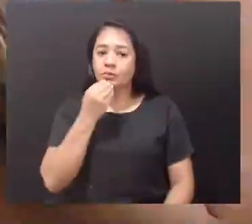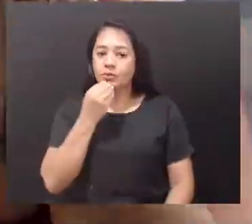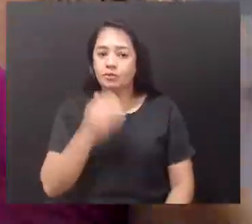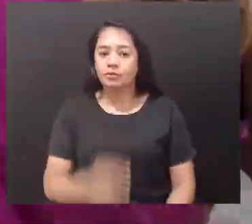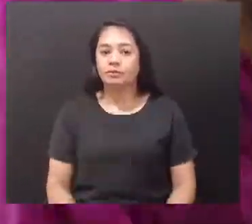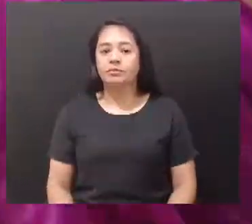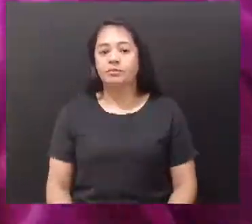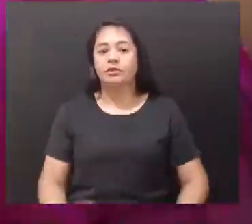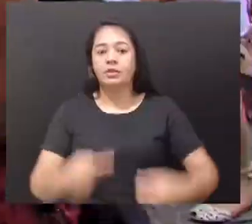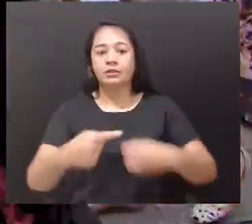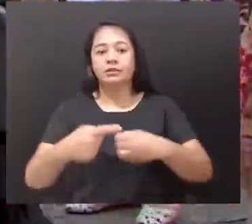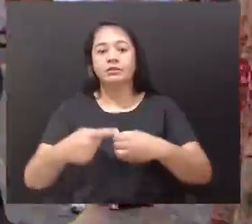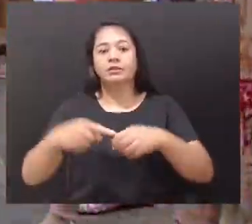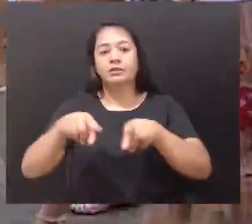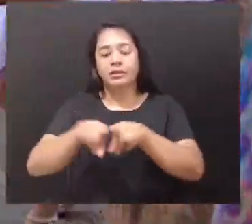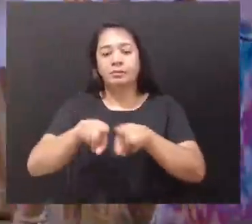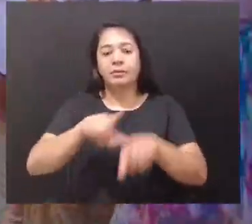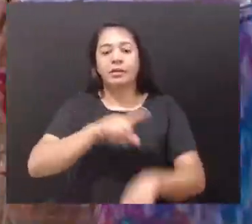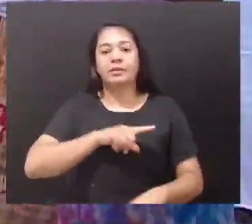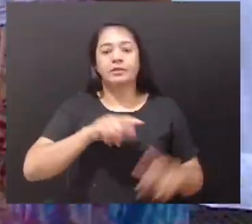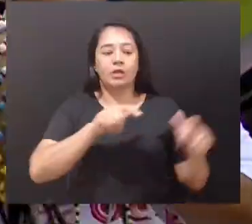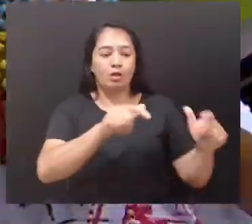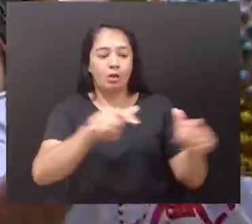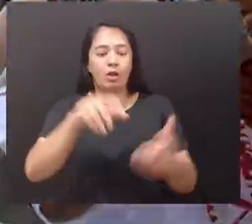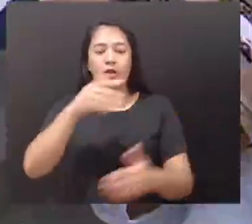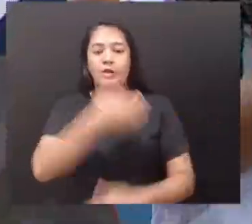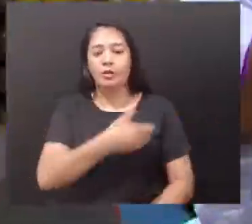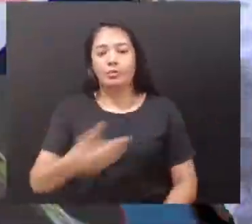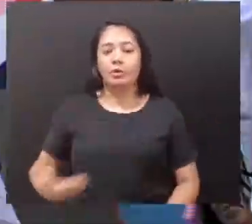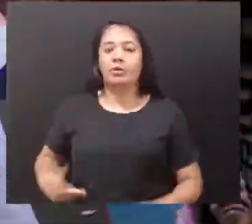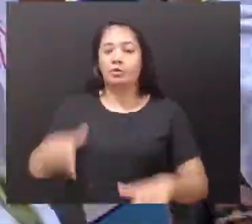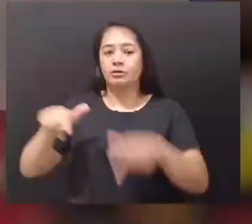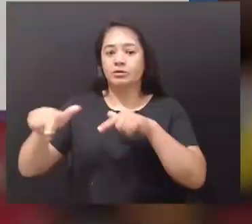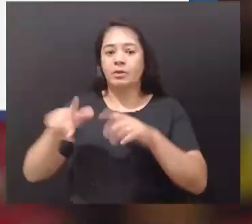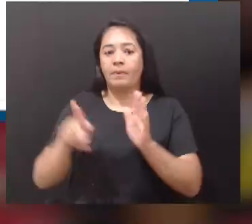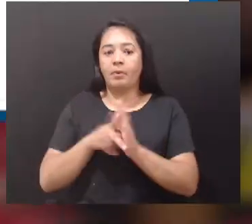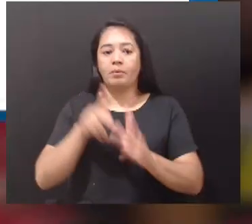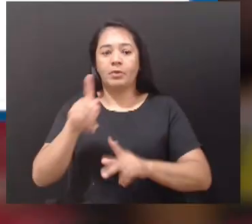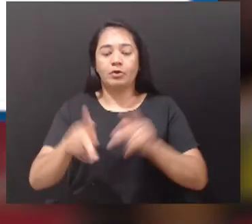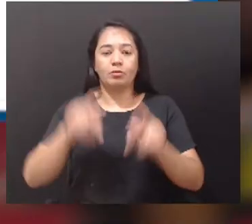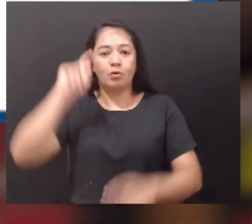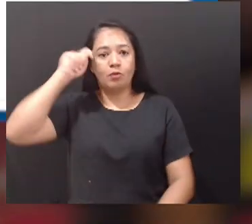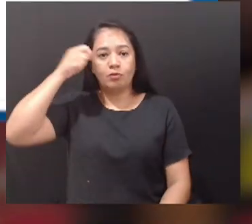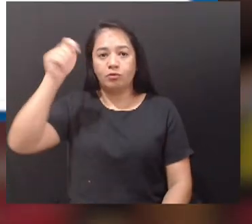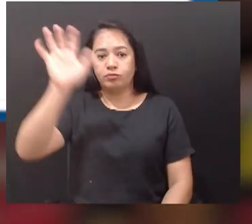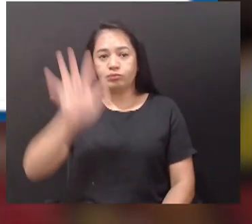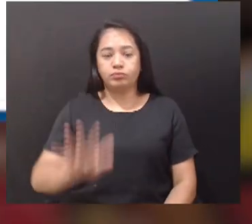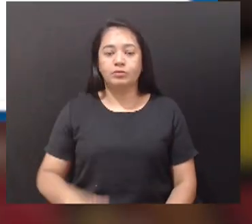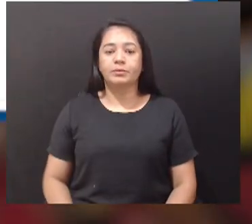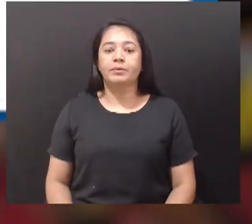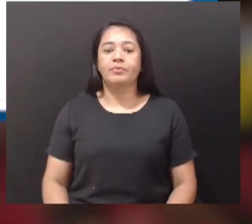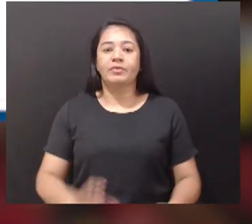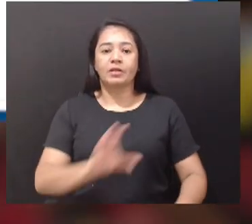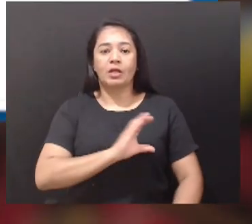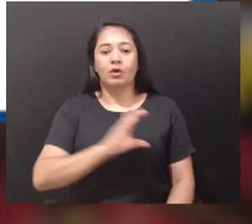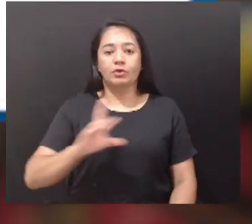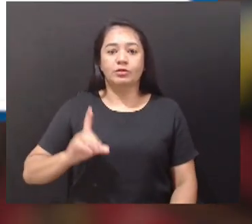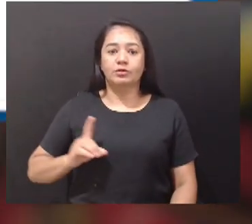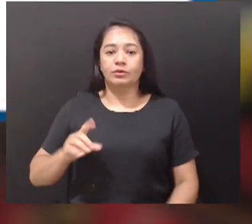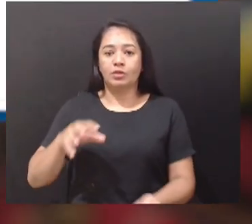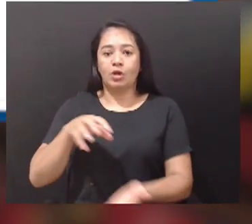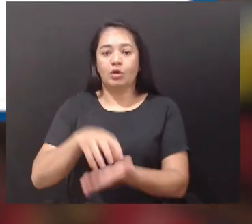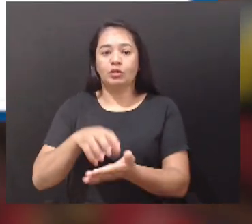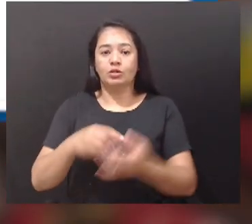com órgãos públicos que prestam serviços para a população afrodescendente, como a Coordenadoria Departamental de Políticas